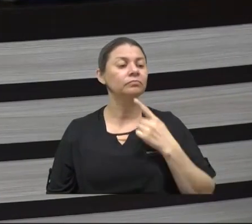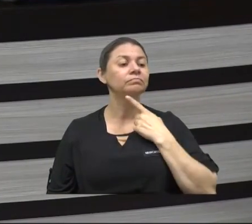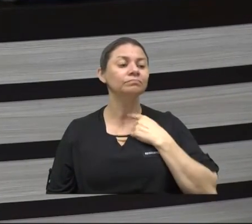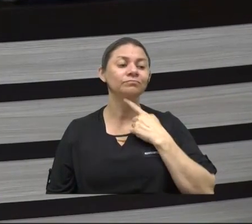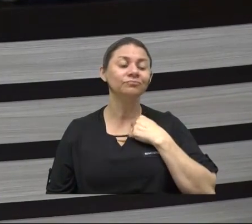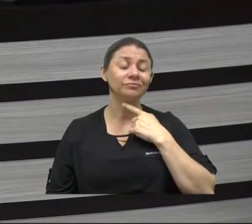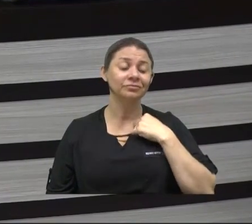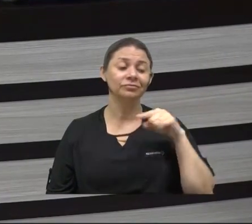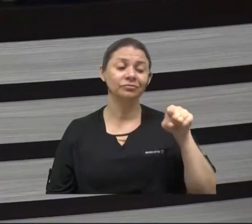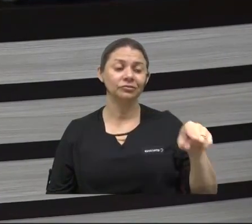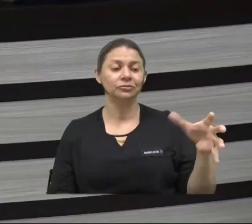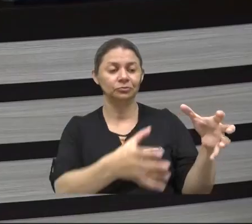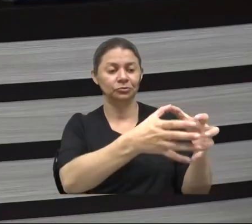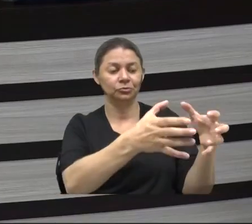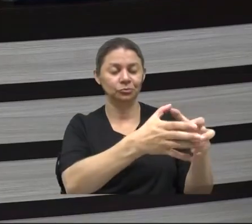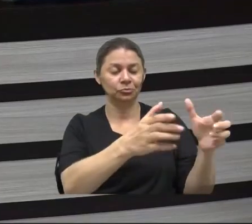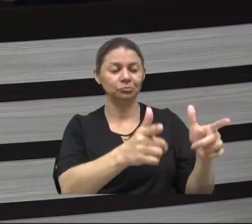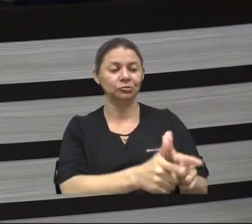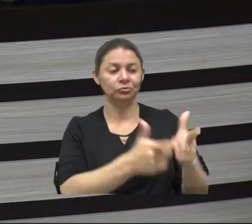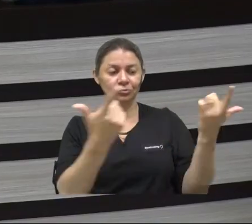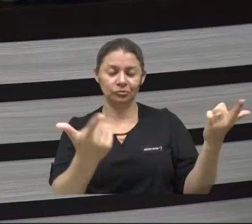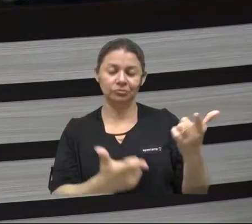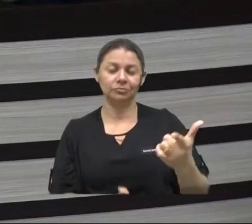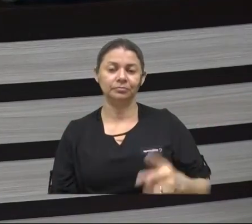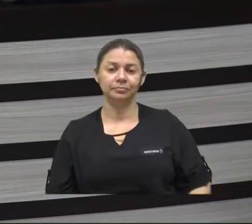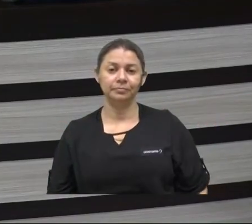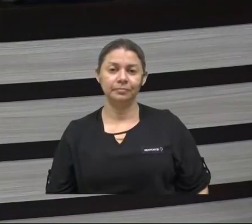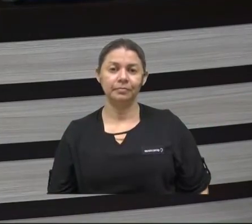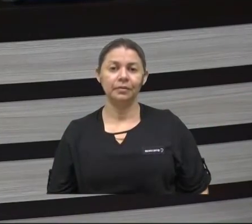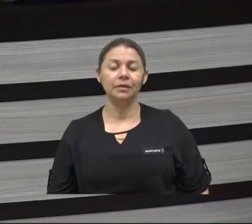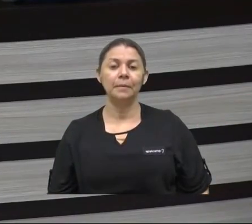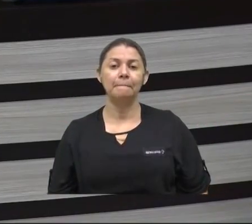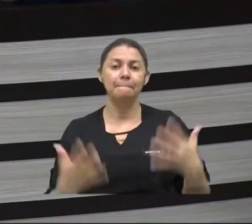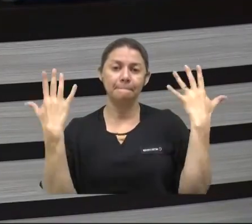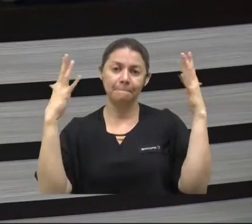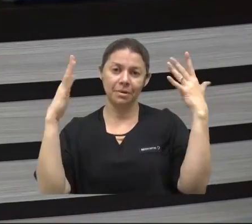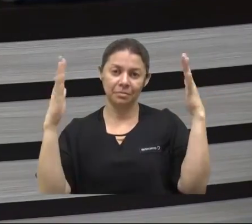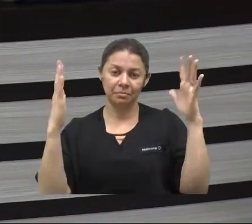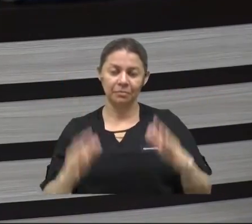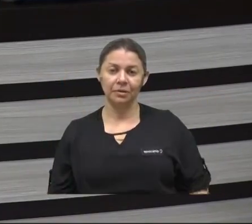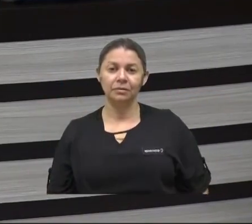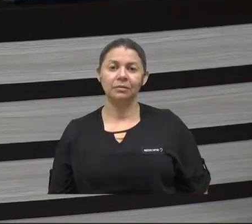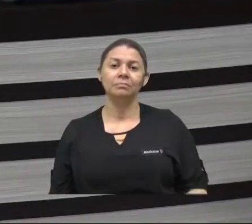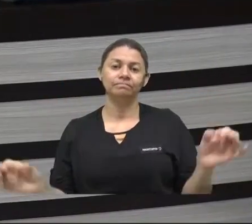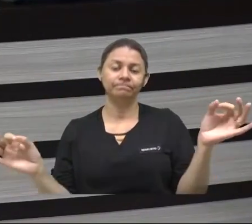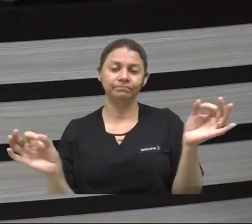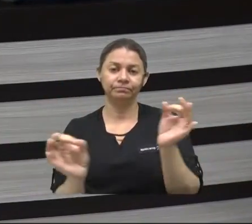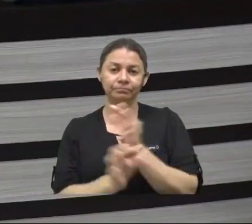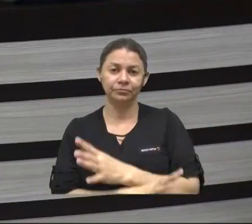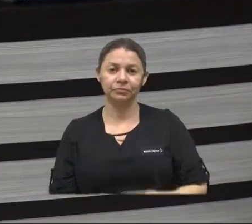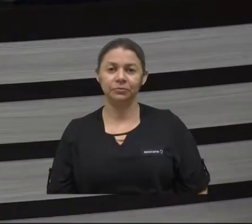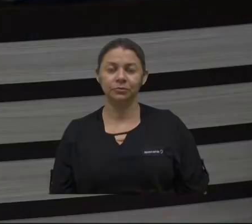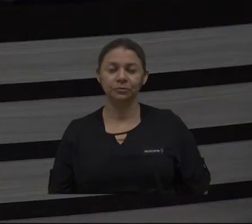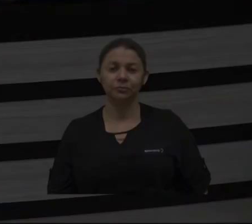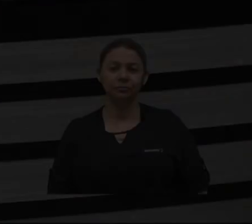manhã. Parabéns, viu, Alemão? E o expediente está encerrado, decreto intervalo regimental de 22 minutos.